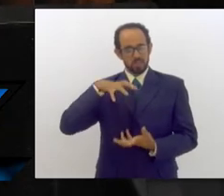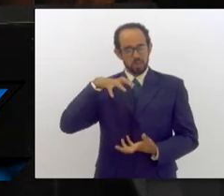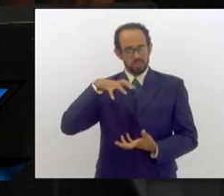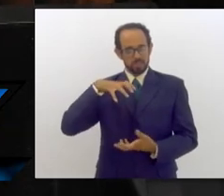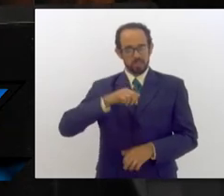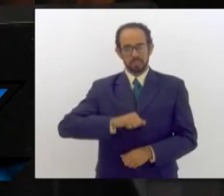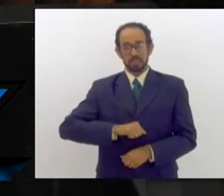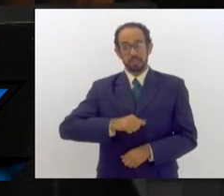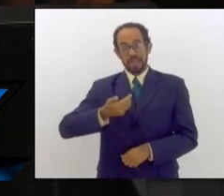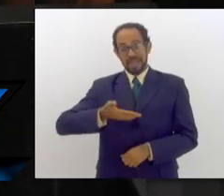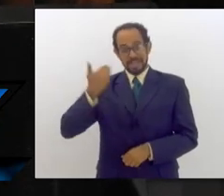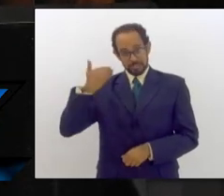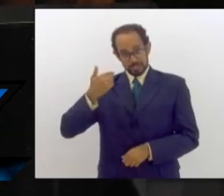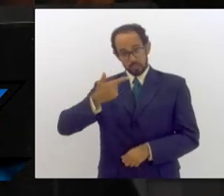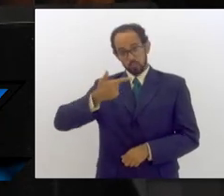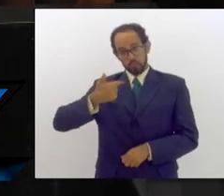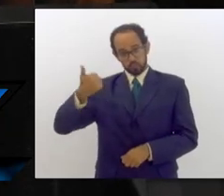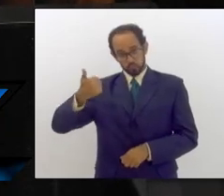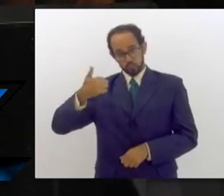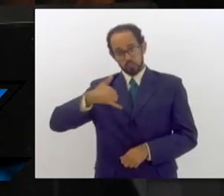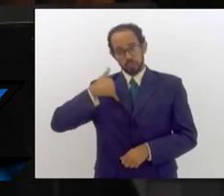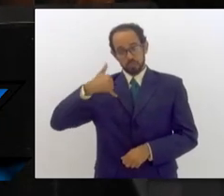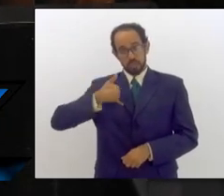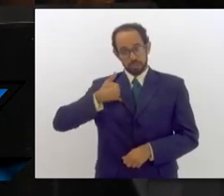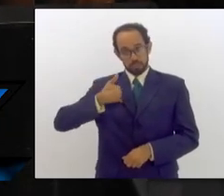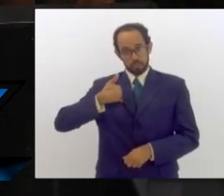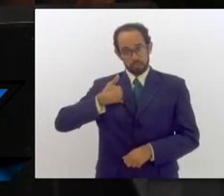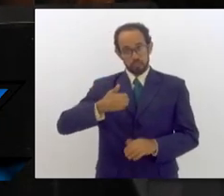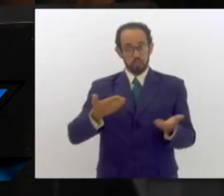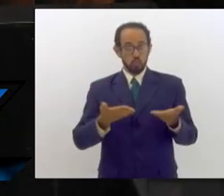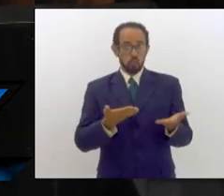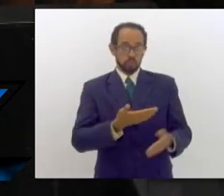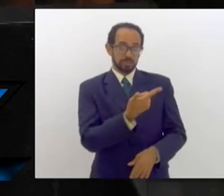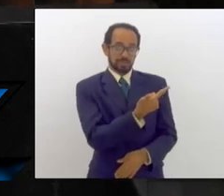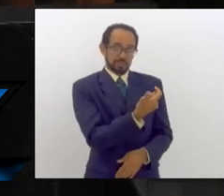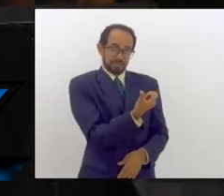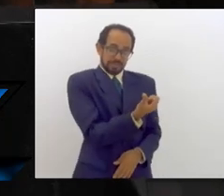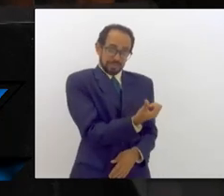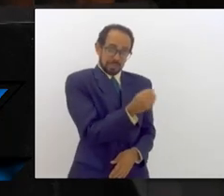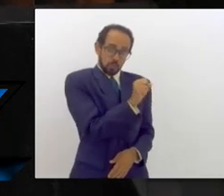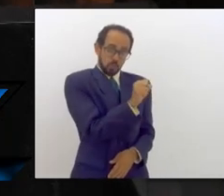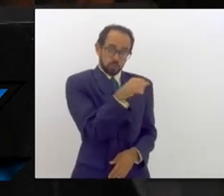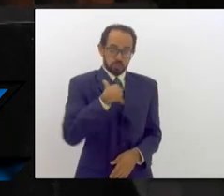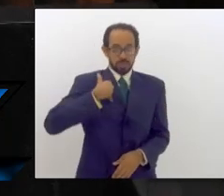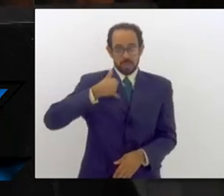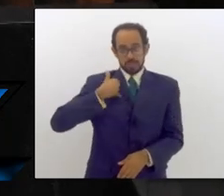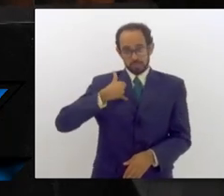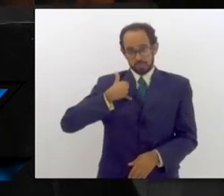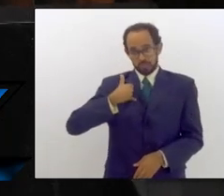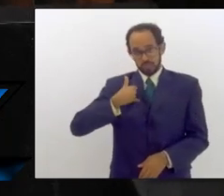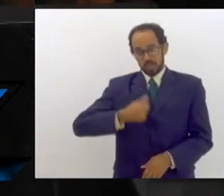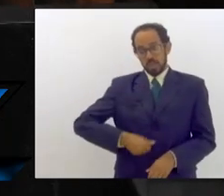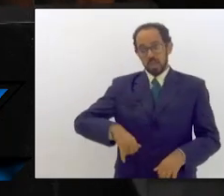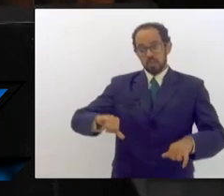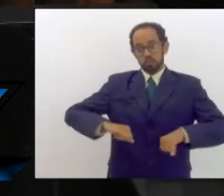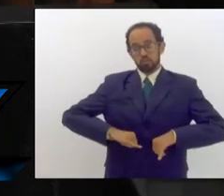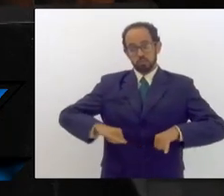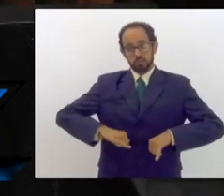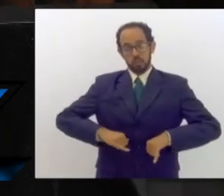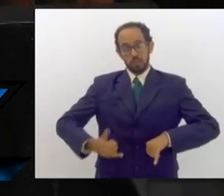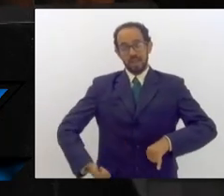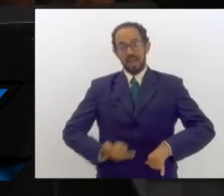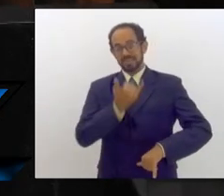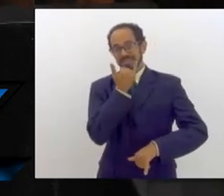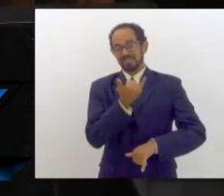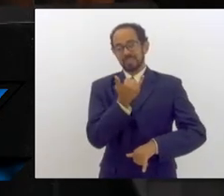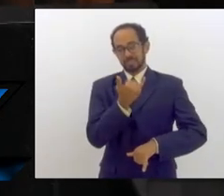21 anos e hoje com 68 anos ela sofreu um acidente